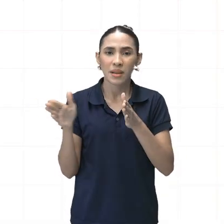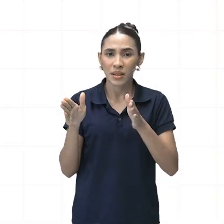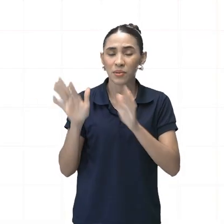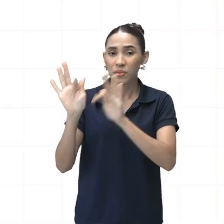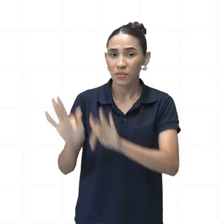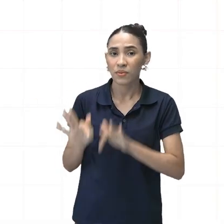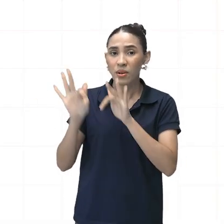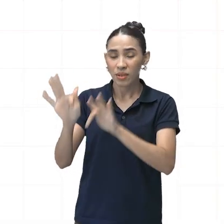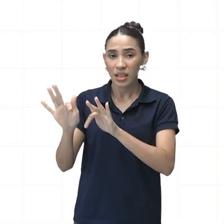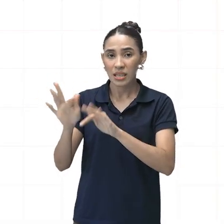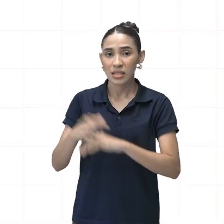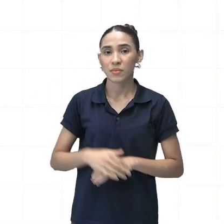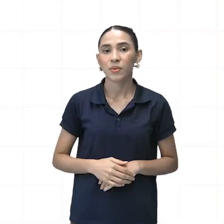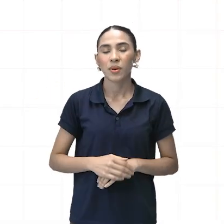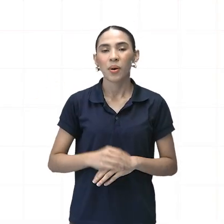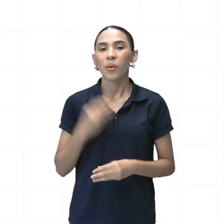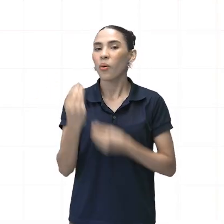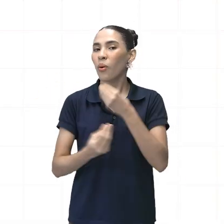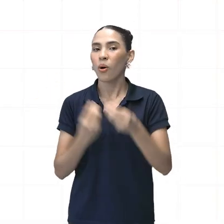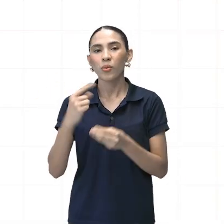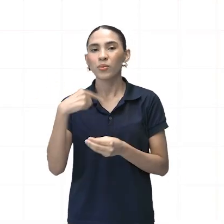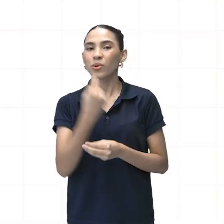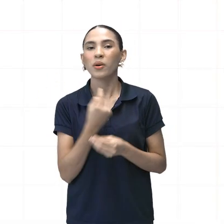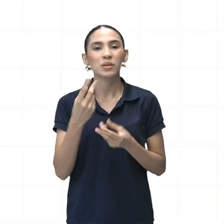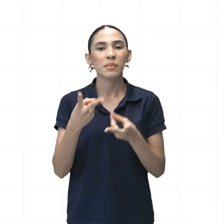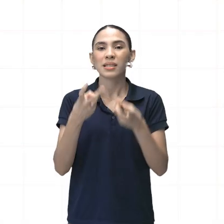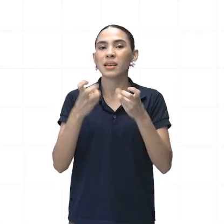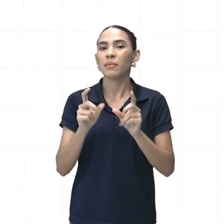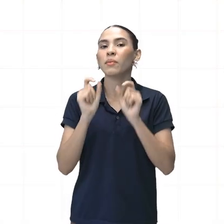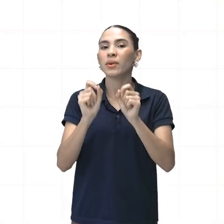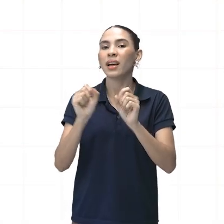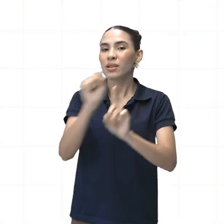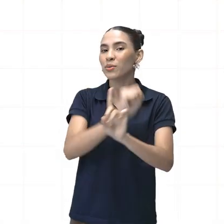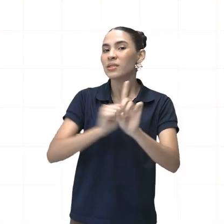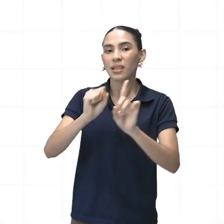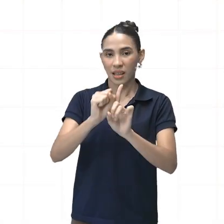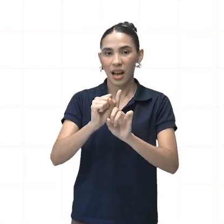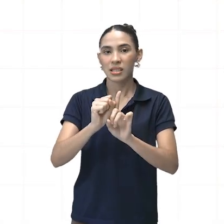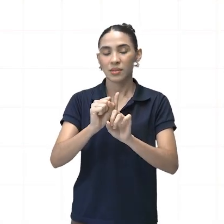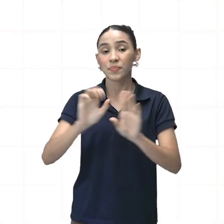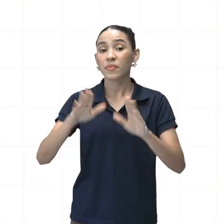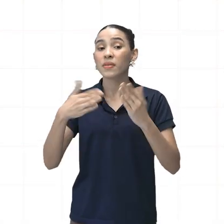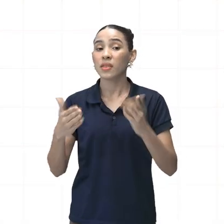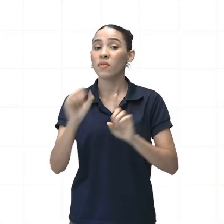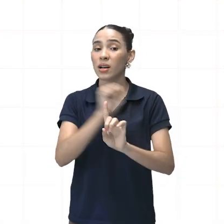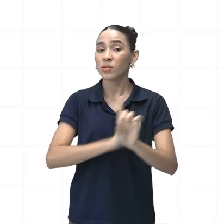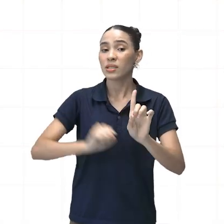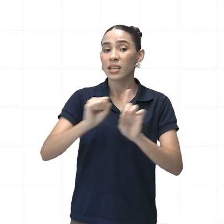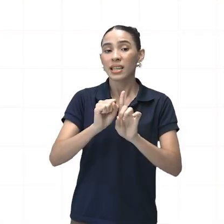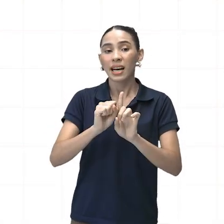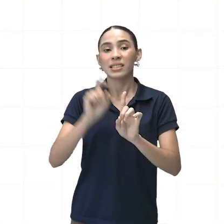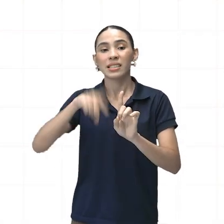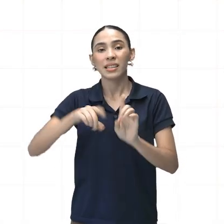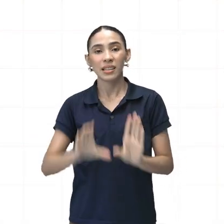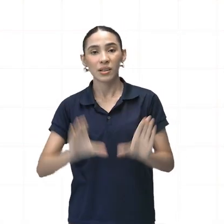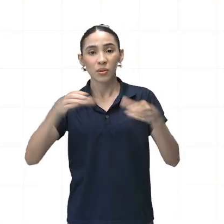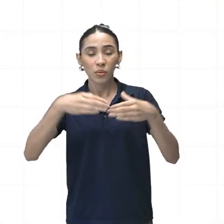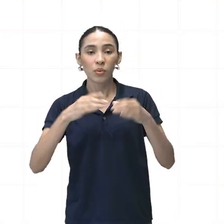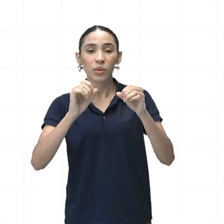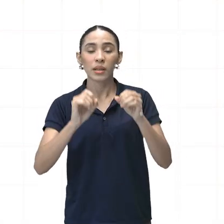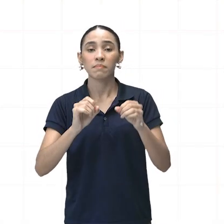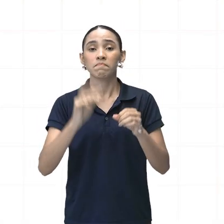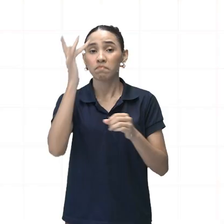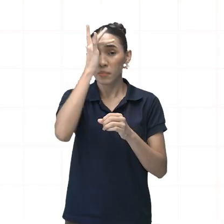do feudalismo, né? Como é que a gente observa aí a parte da sociedade? A sociedade vai ser composta aí